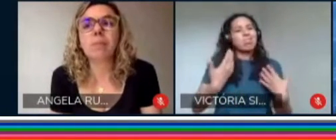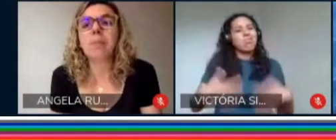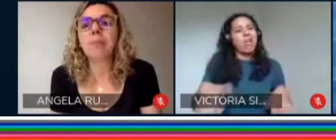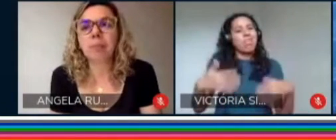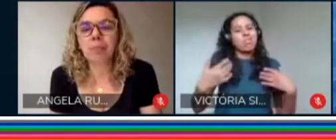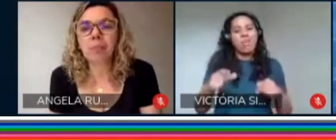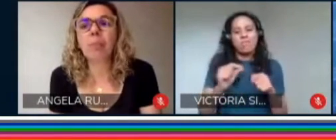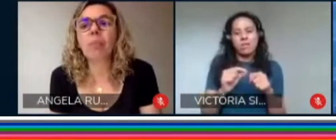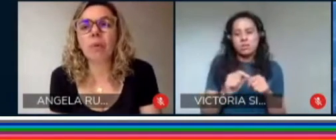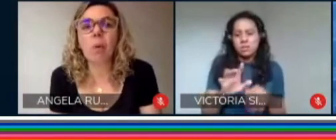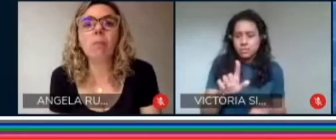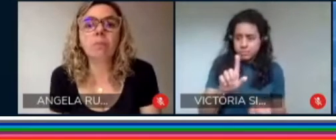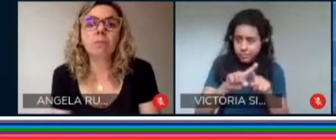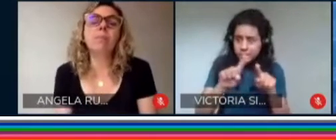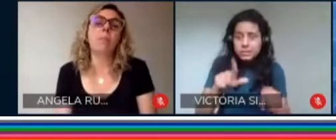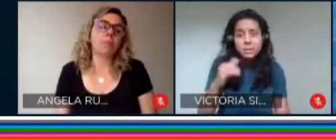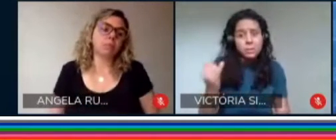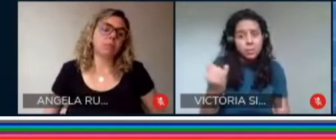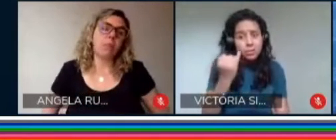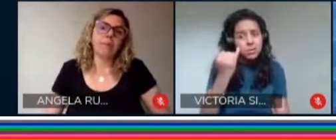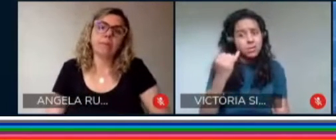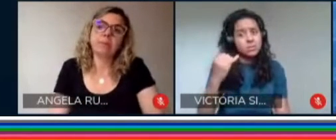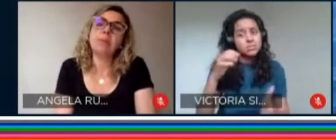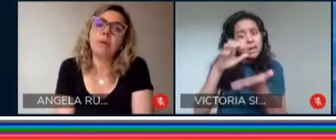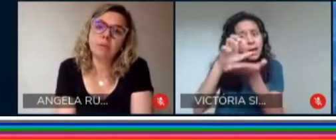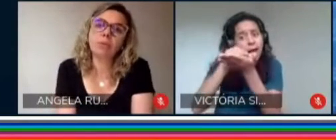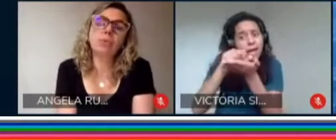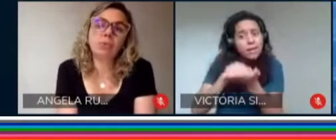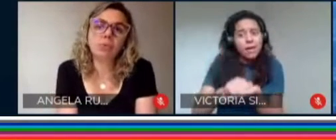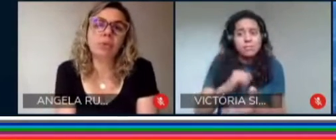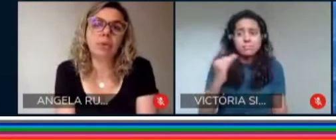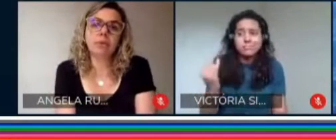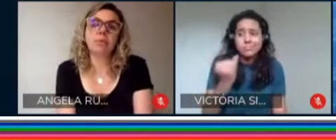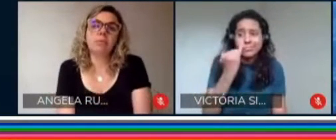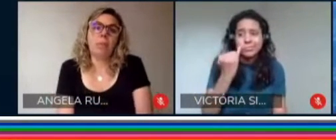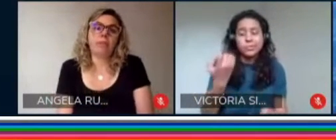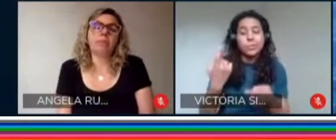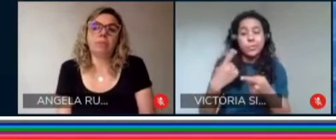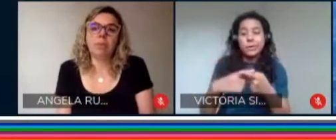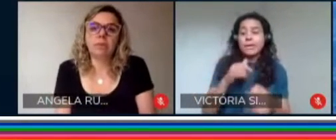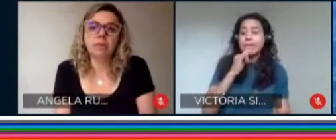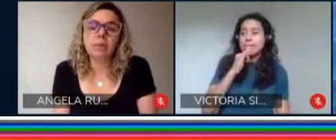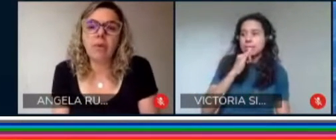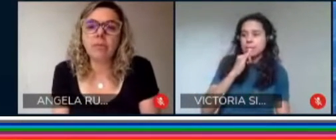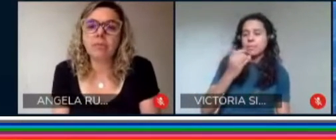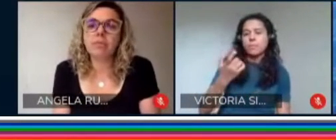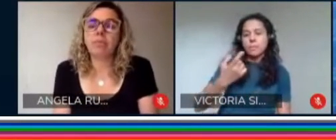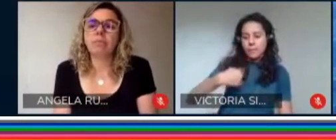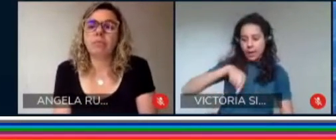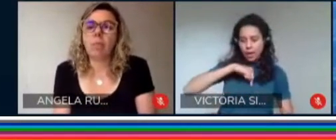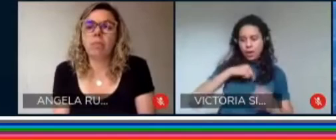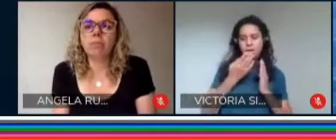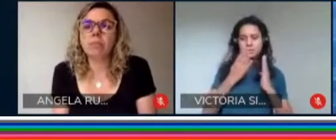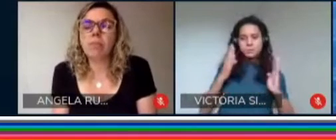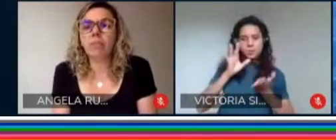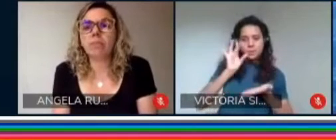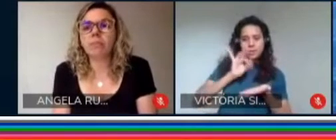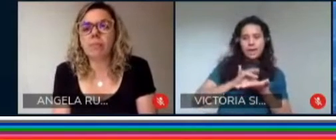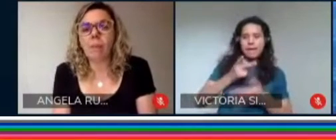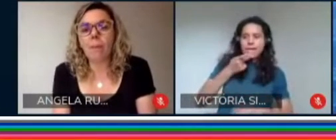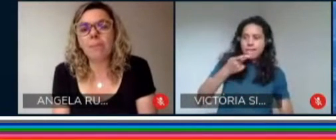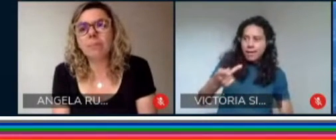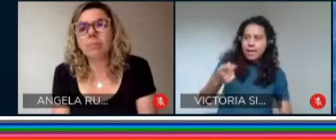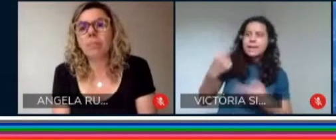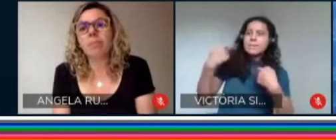manutenção dessas assinaturas, a única justificativa é o uso, né? A necessidade ela é expressa pelo uso.